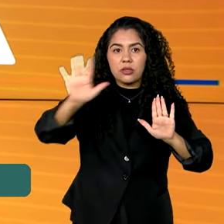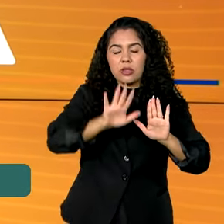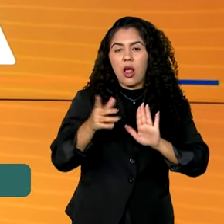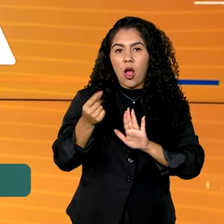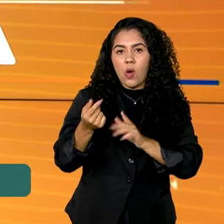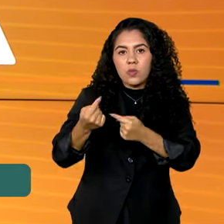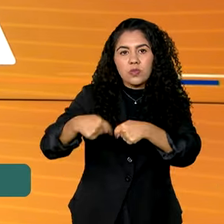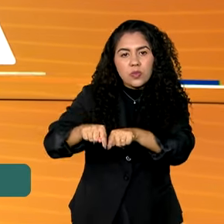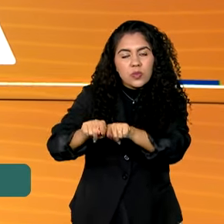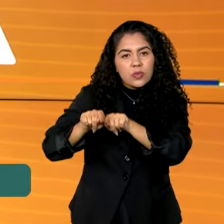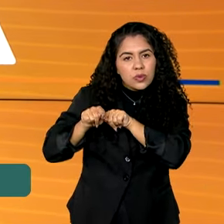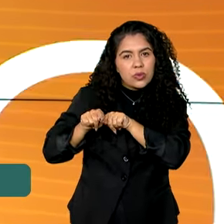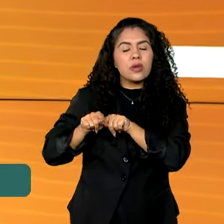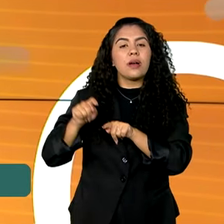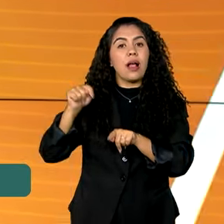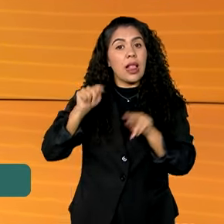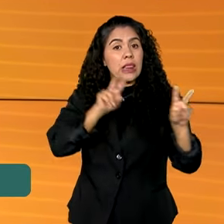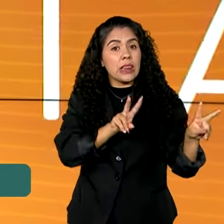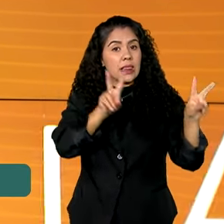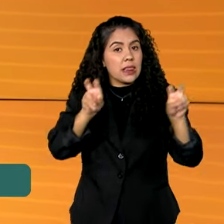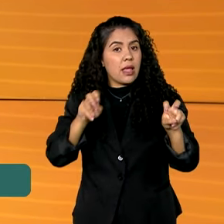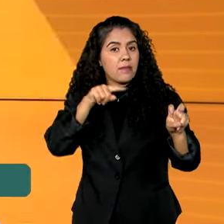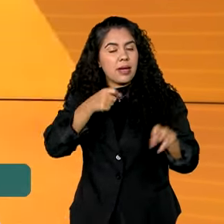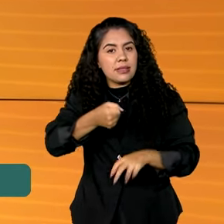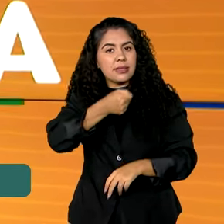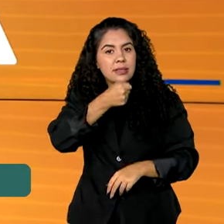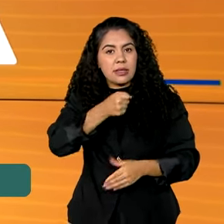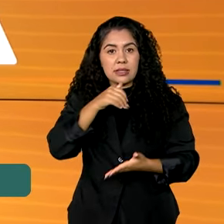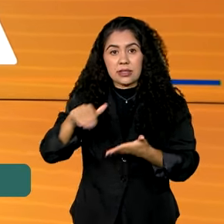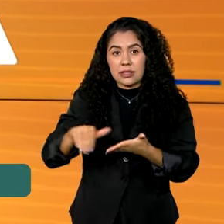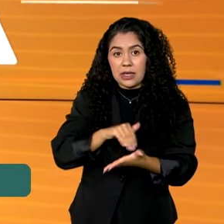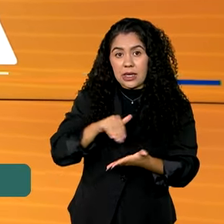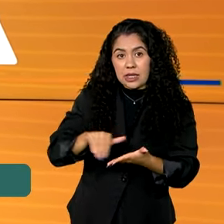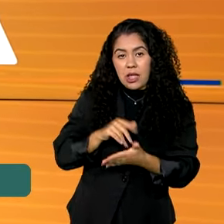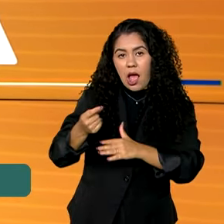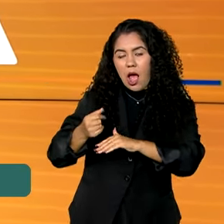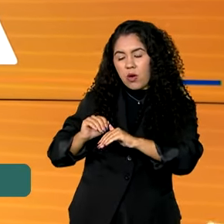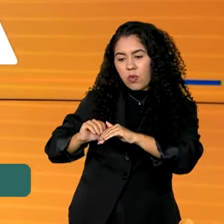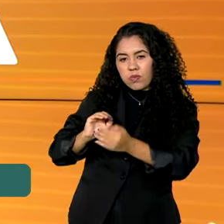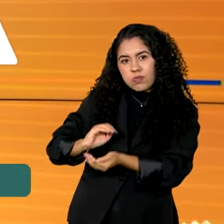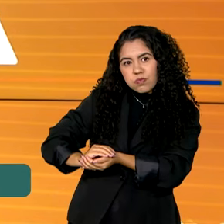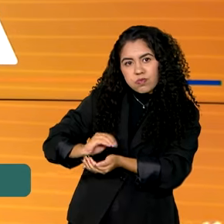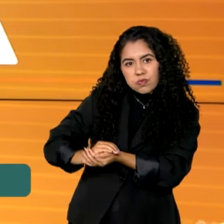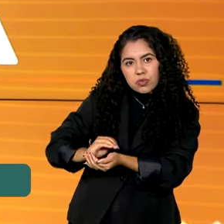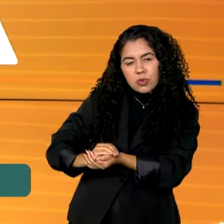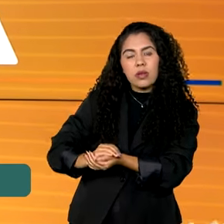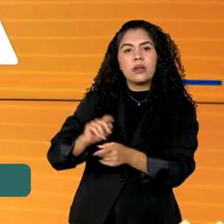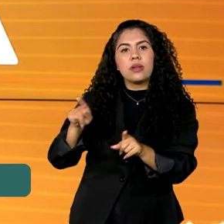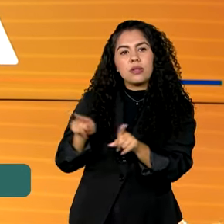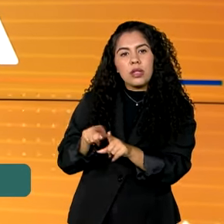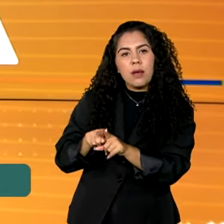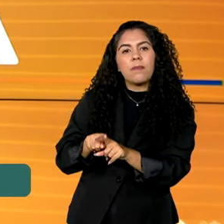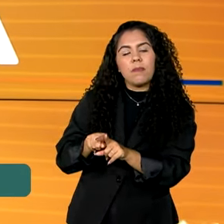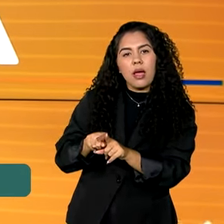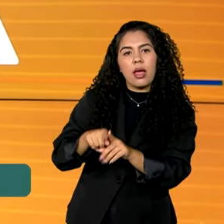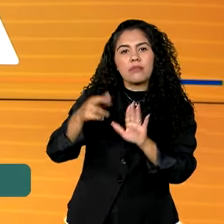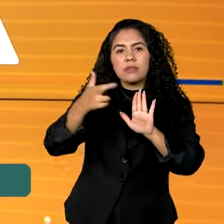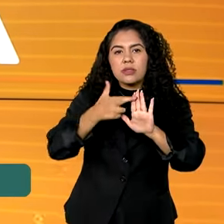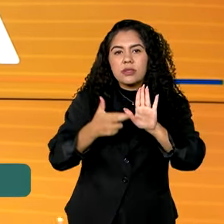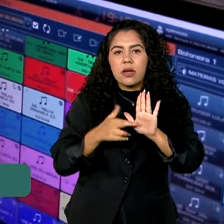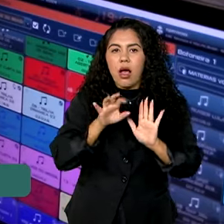Orientado. Esse foi o tema da entrevista do secretário de Fundos e Instrumentos Regionais ao programa A Voz do